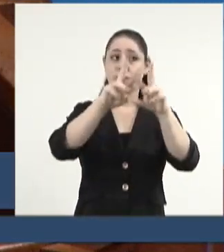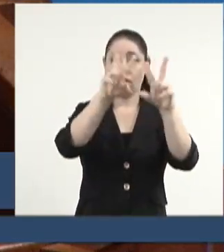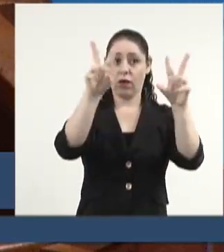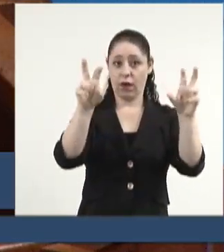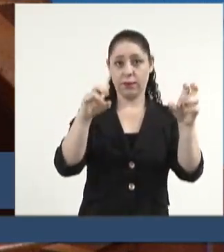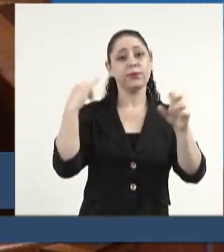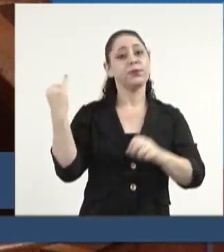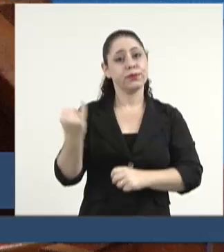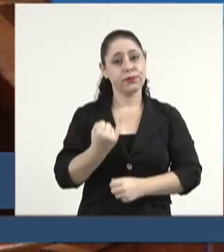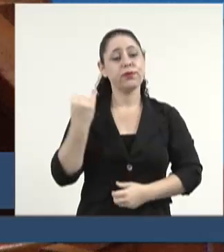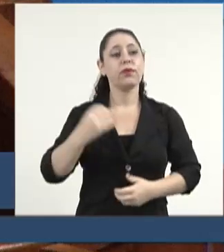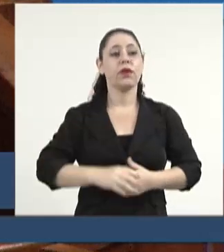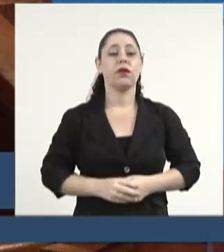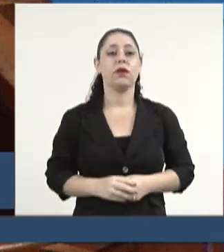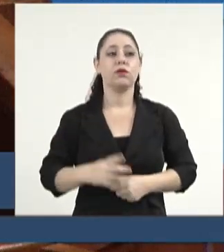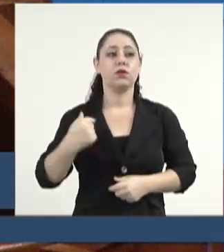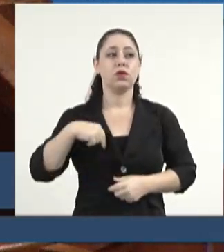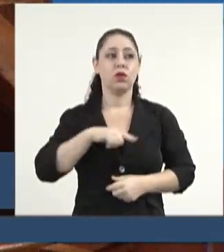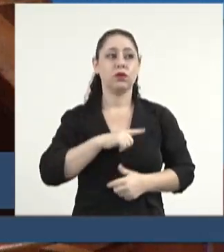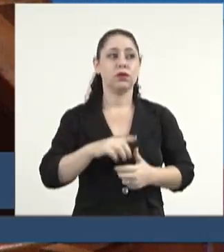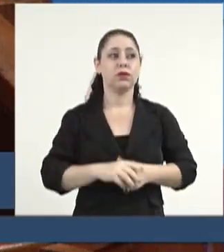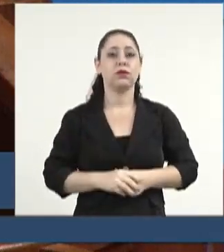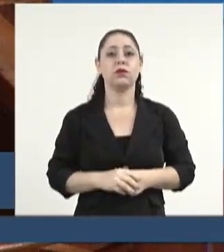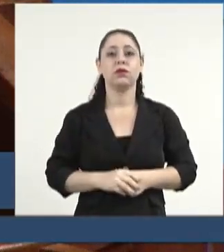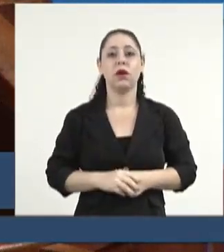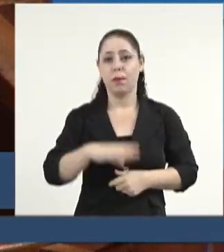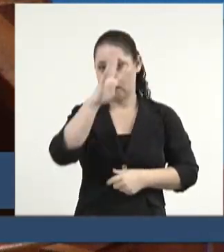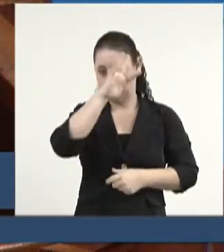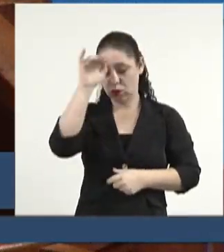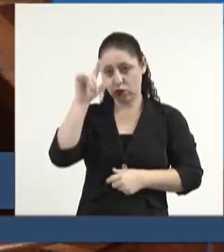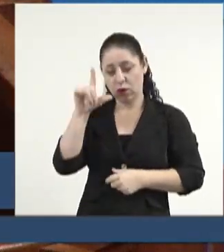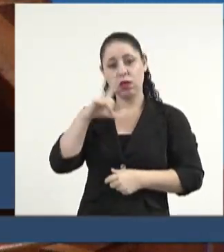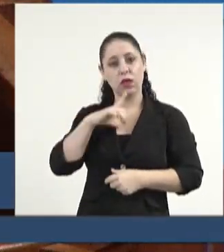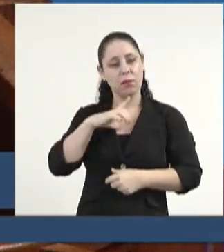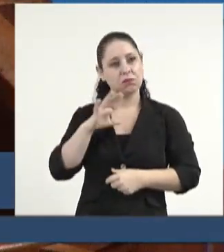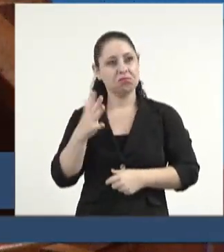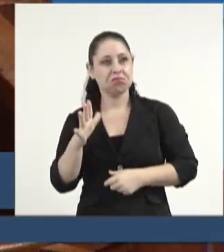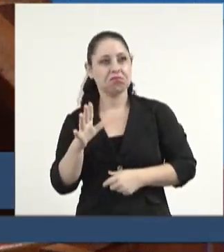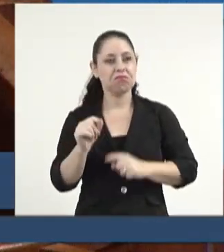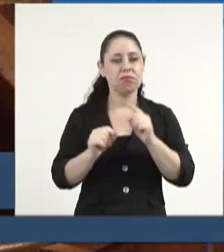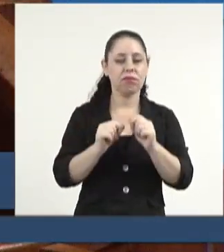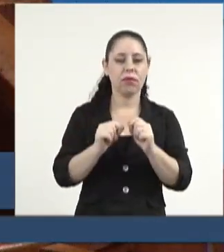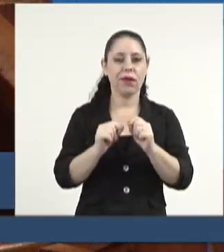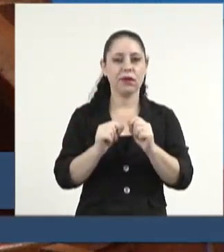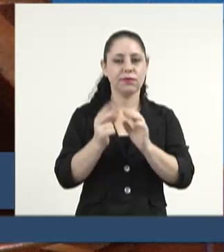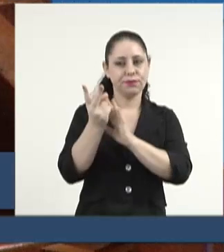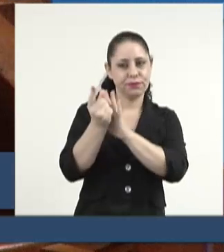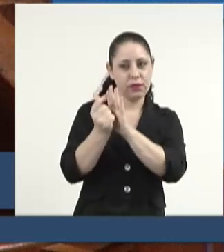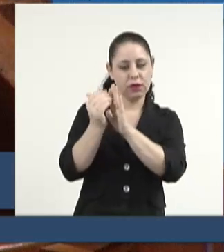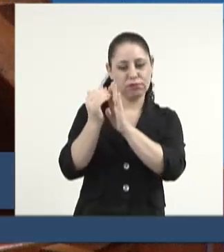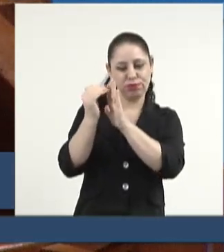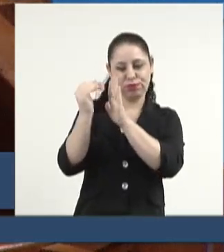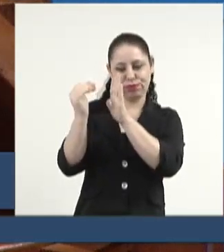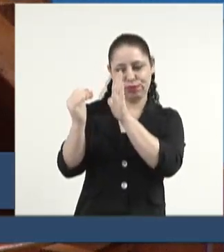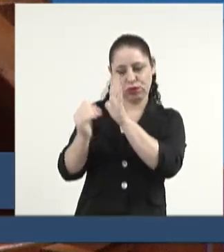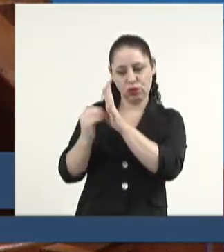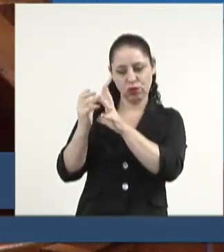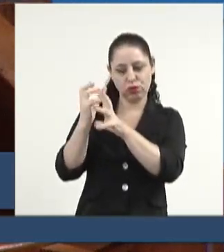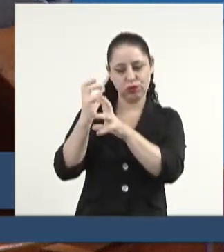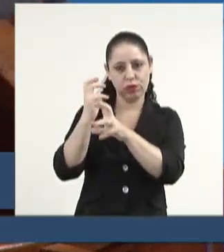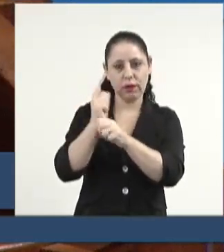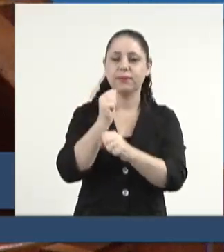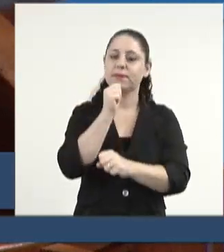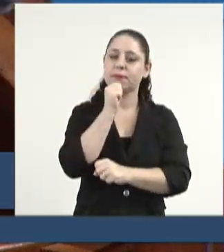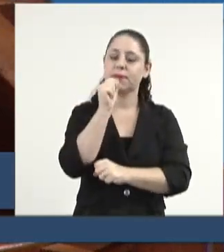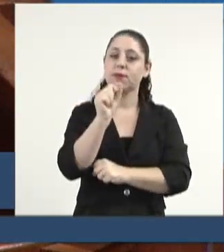tão relevante e importante para Mato Grosso do Sul. Se nós considerarmos esse valor de queda, se você somar ainda